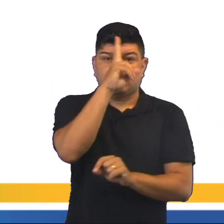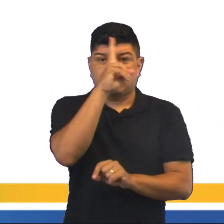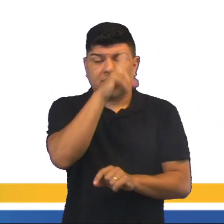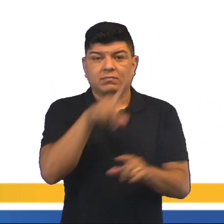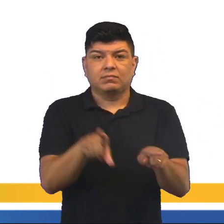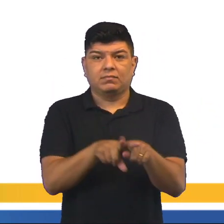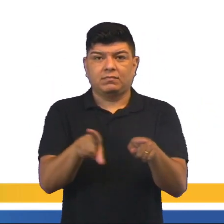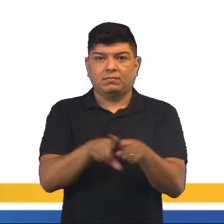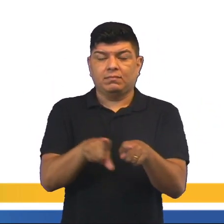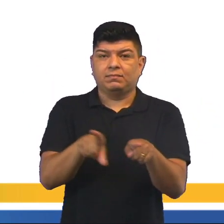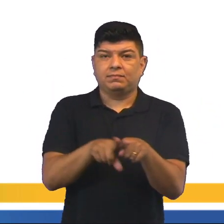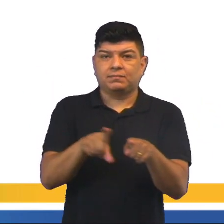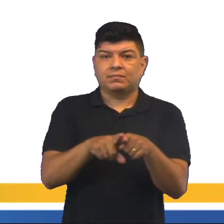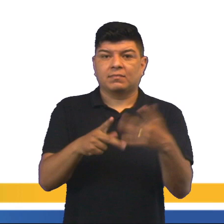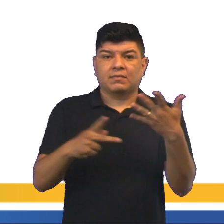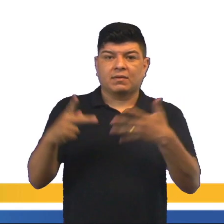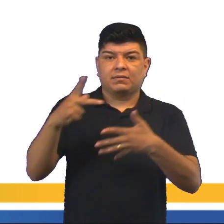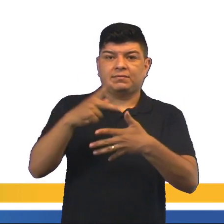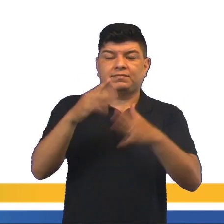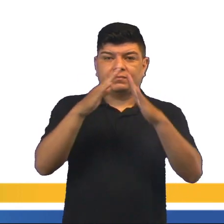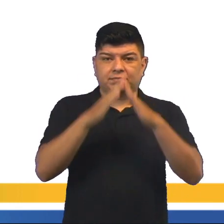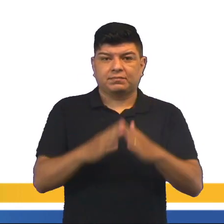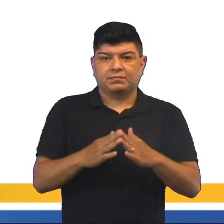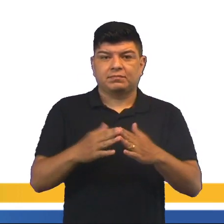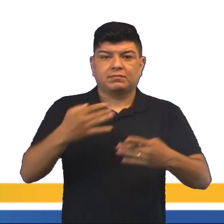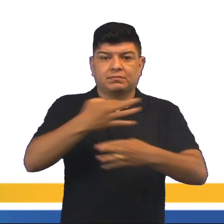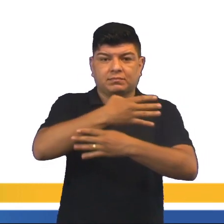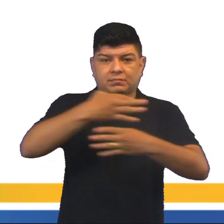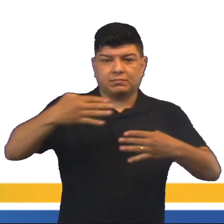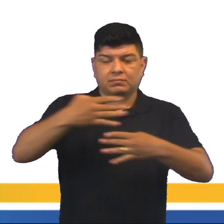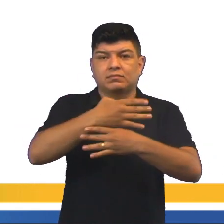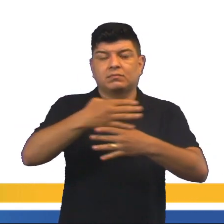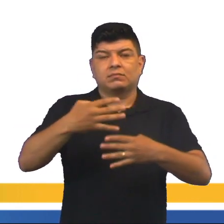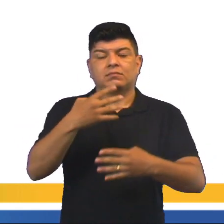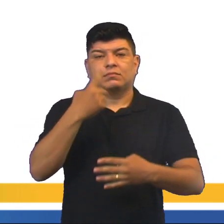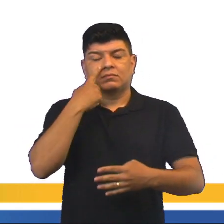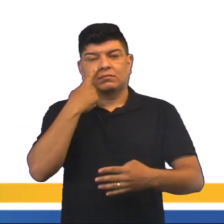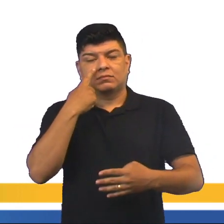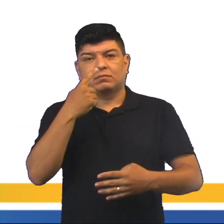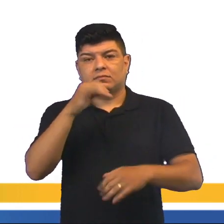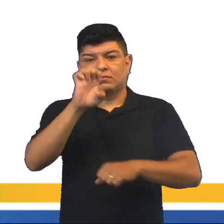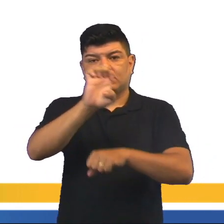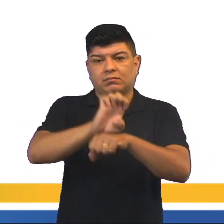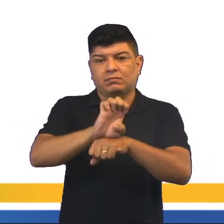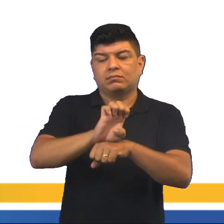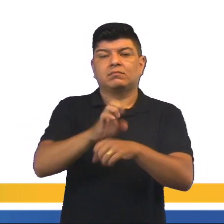Lembrando também que as pessoas priorizam morar nos grandes centros. Quando a gente olha a nível de estado, por